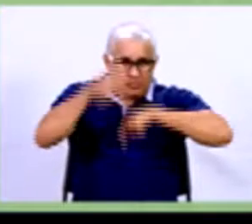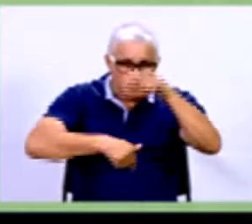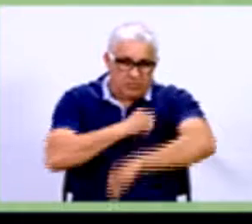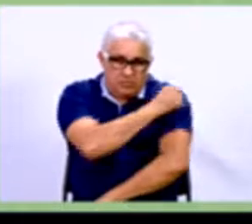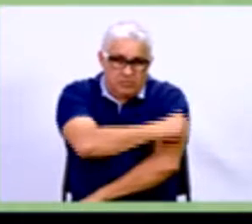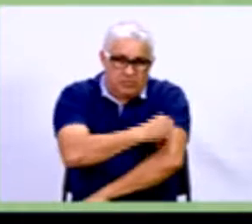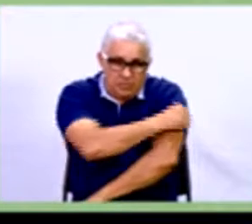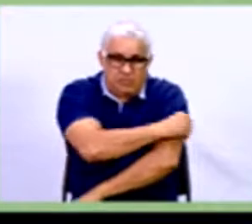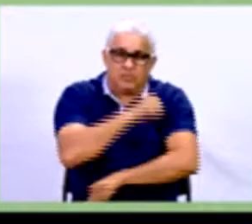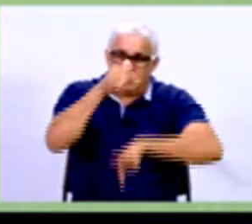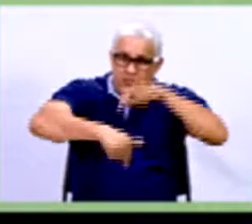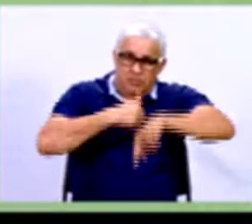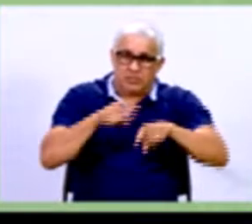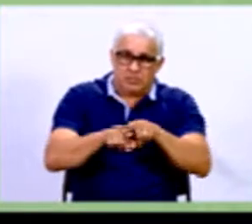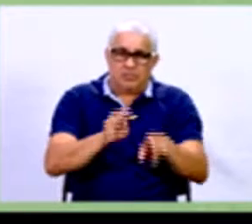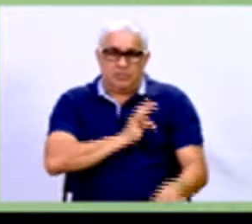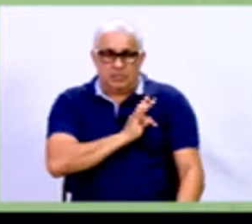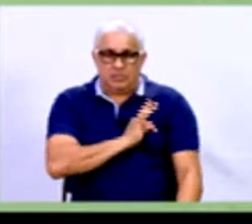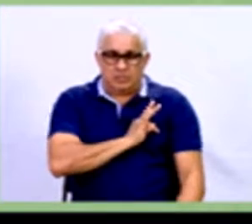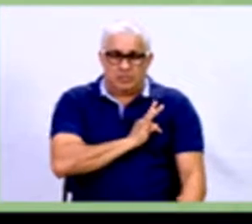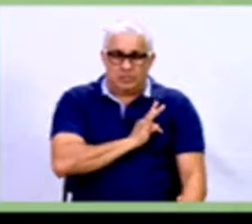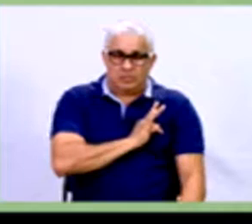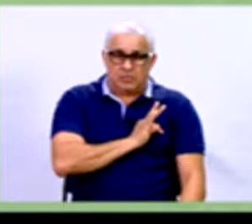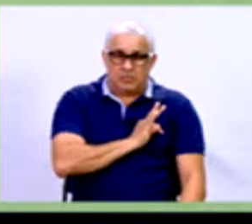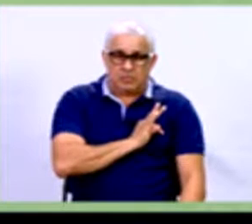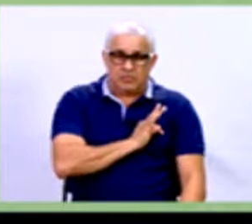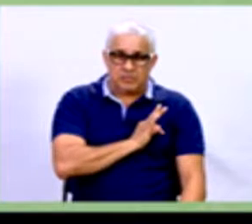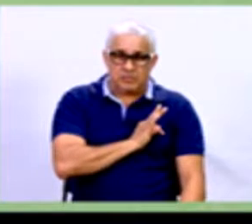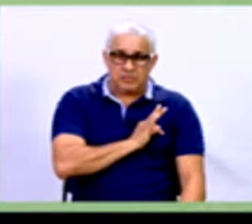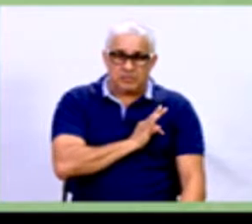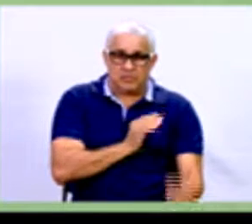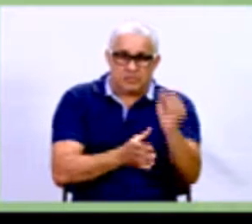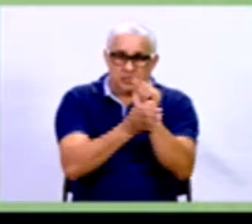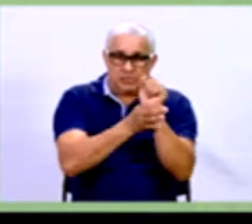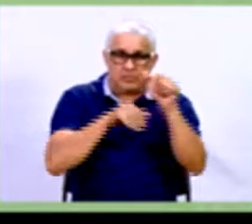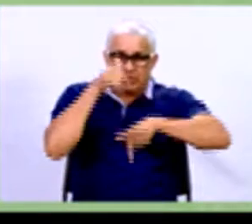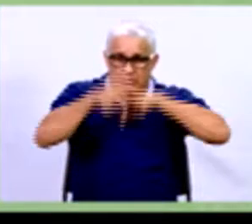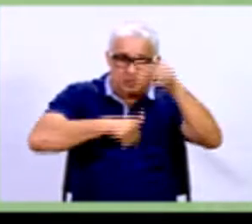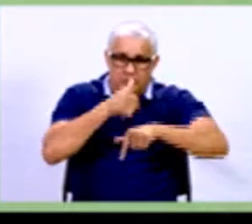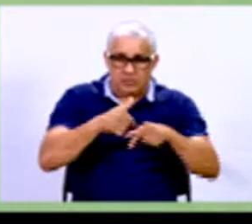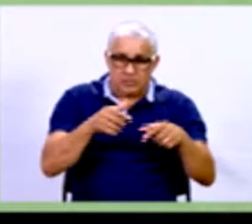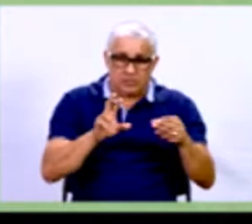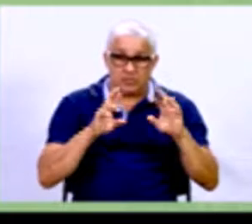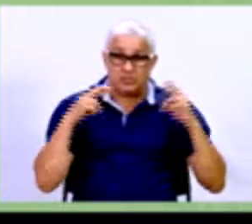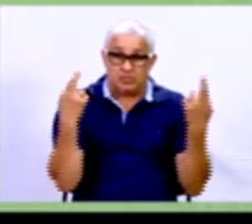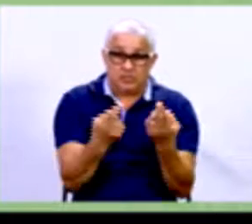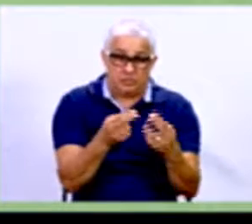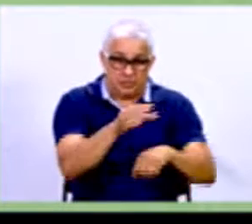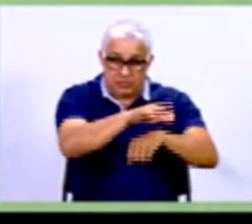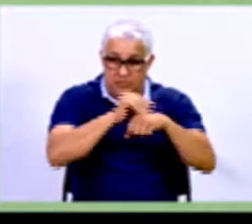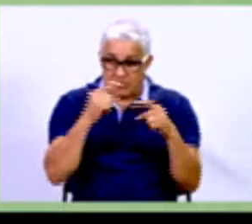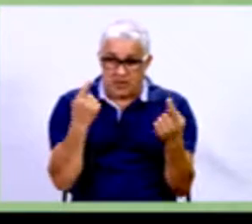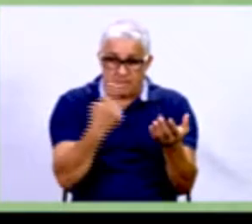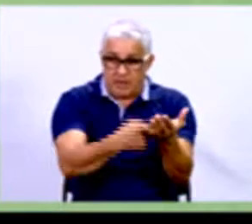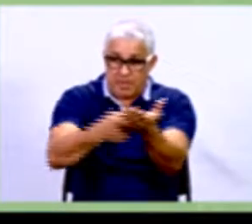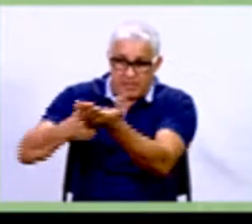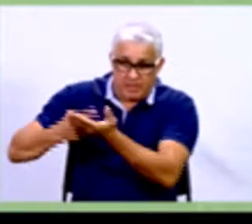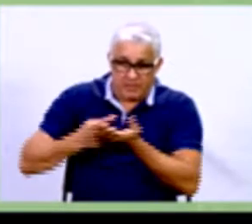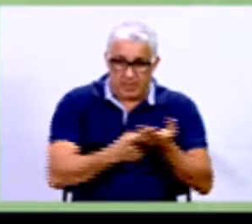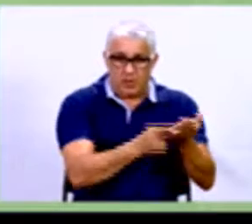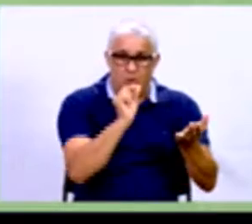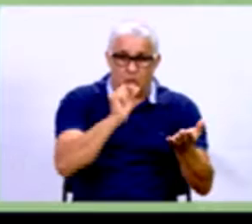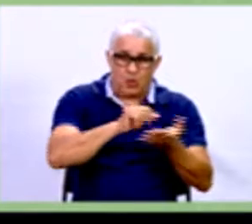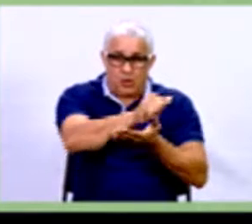do trabalho, técnico em segurança do trabalho, que se reúnem para fazer uma série